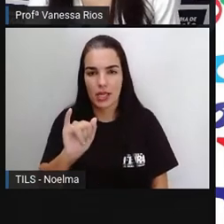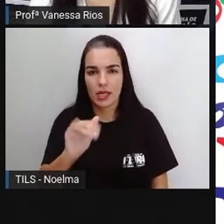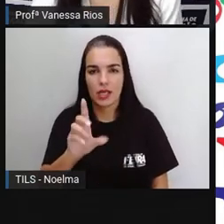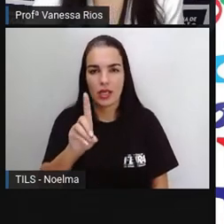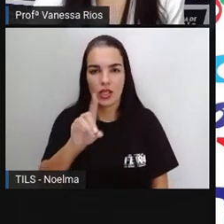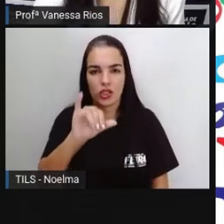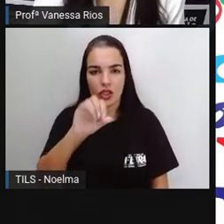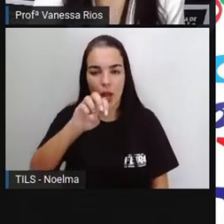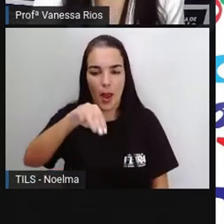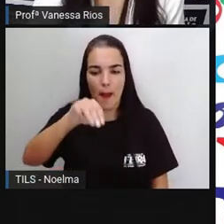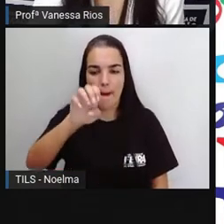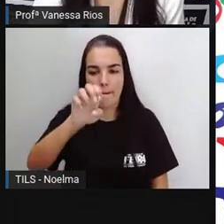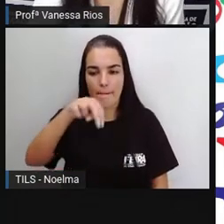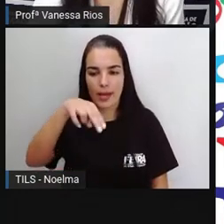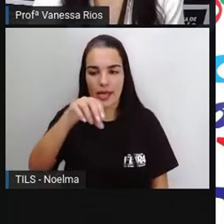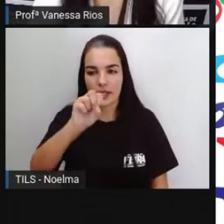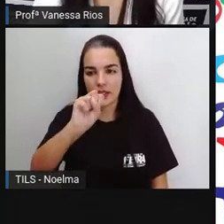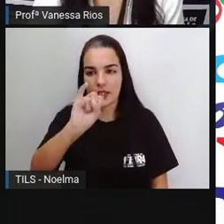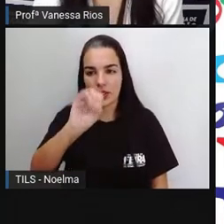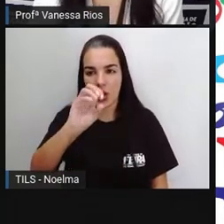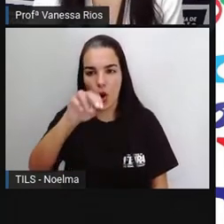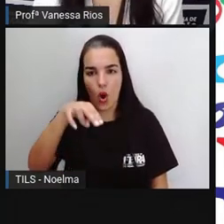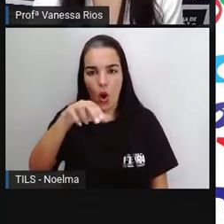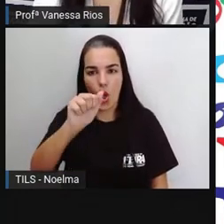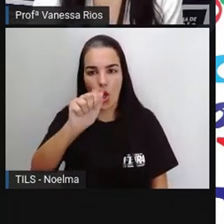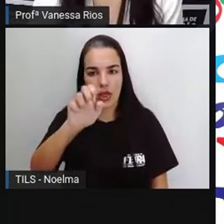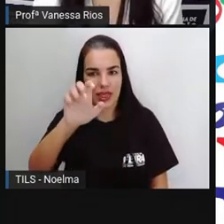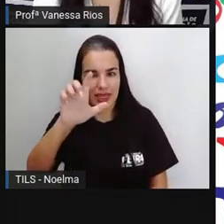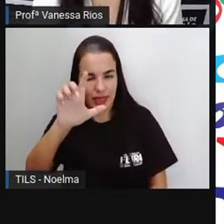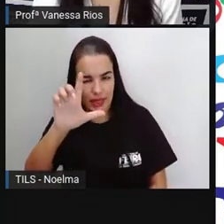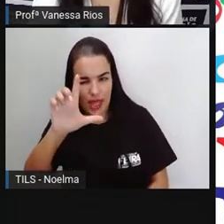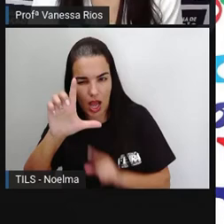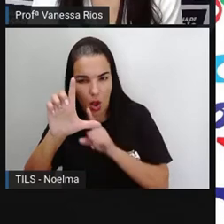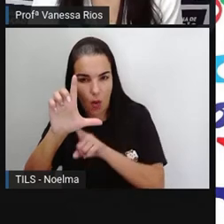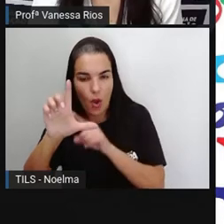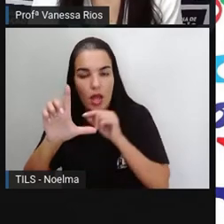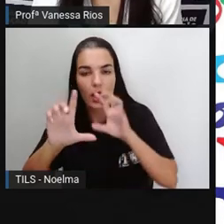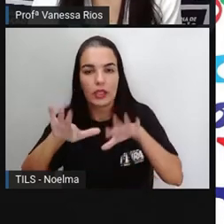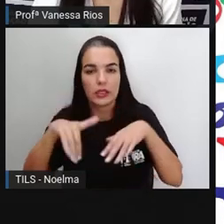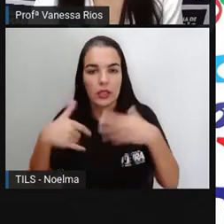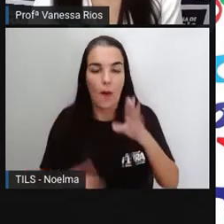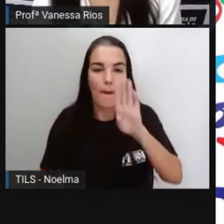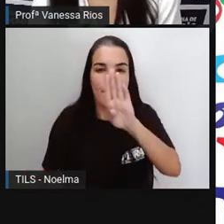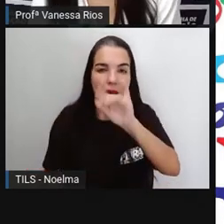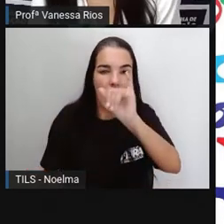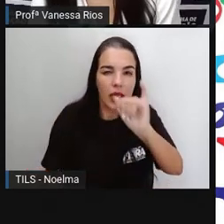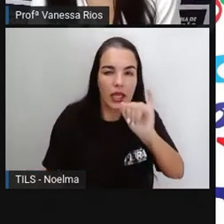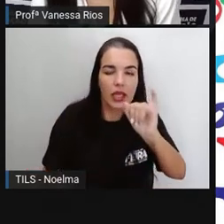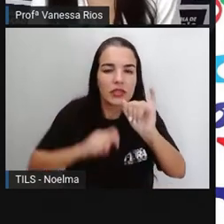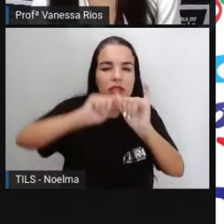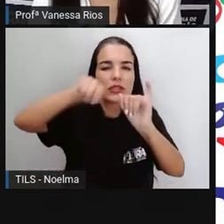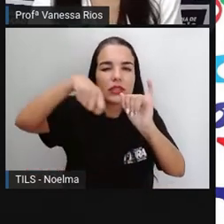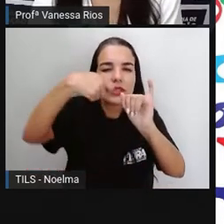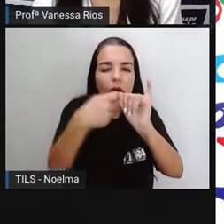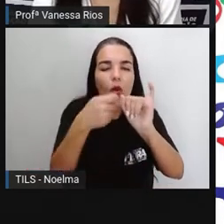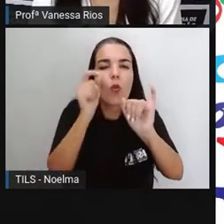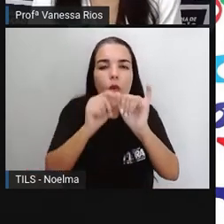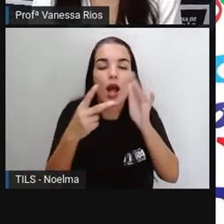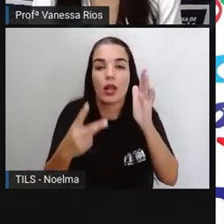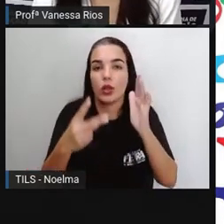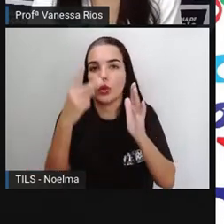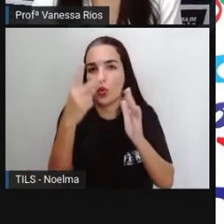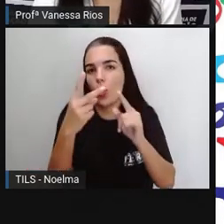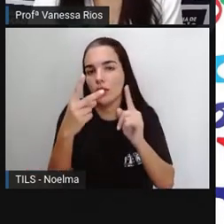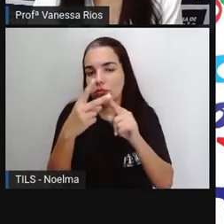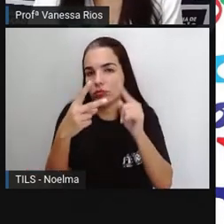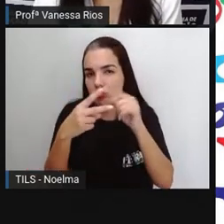bidimensional, não é? Essa palavrinha inicial aí, esse pedacinho de palavra, né, que a gente já observou aí, que se chama prefixo,